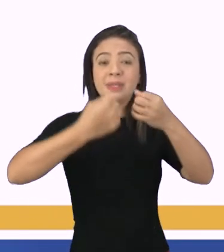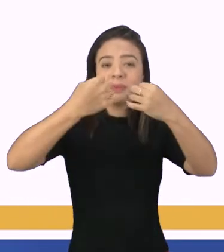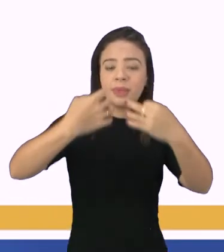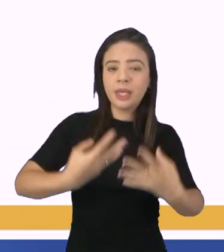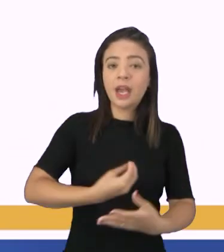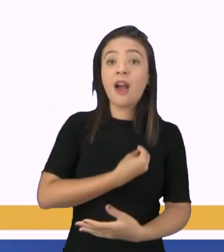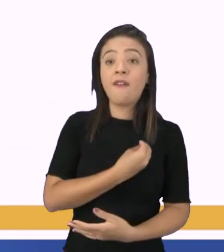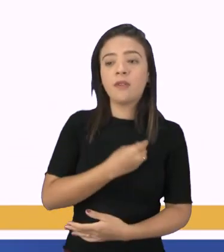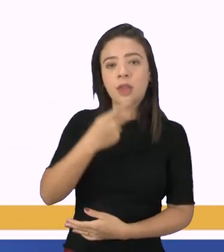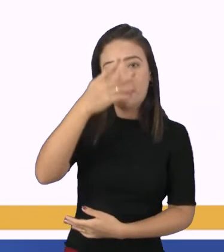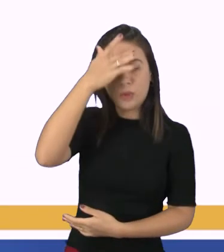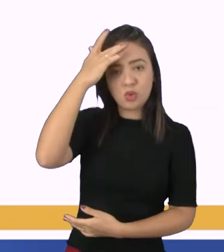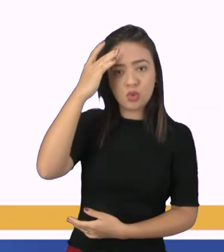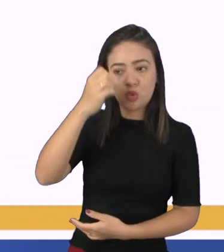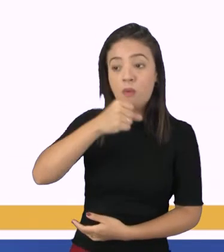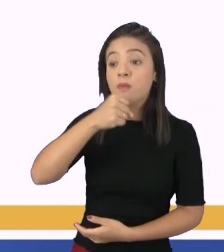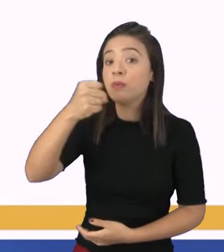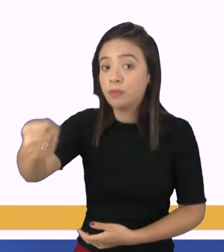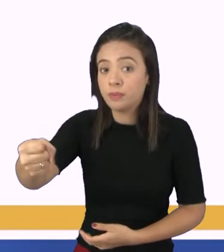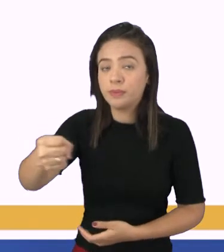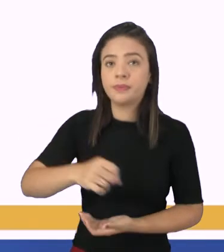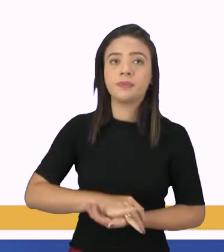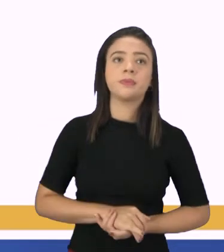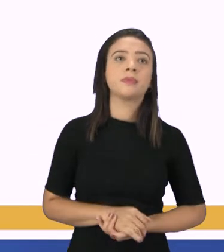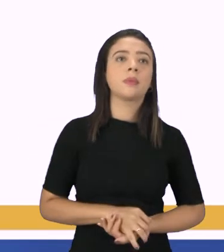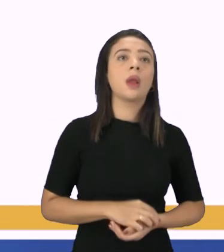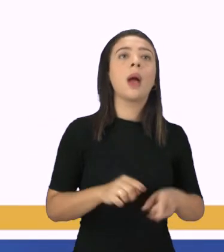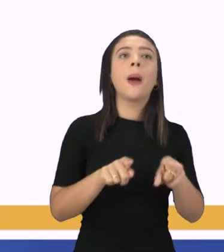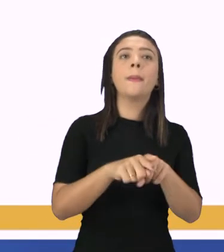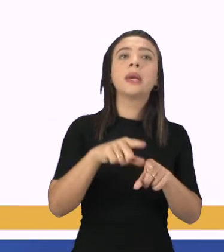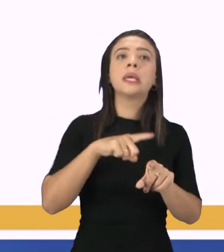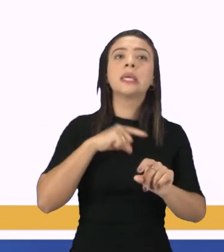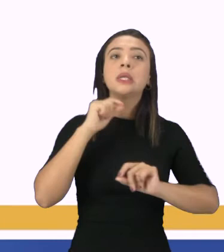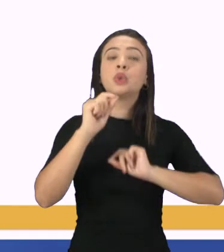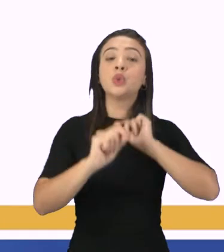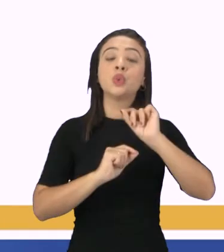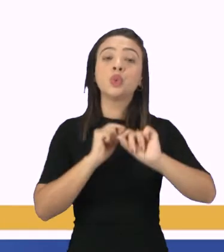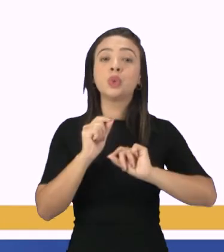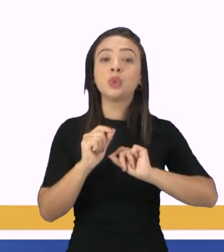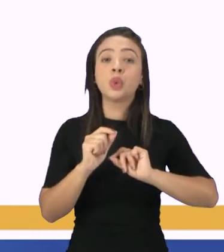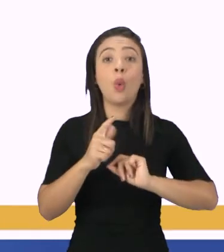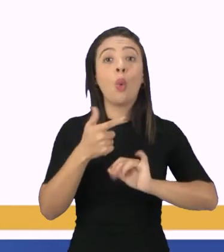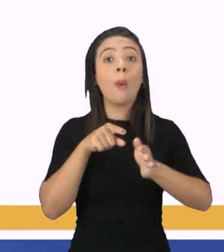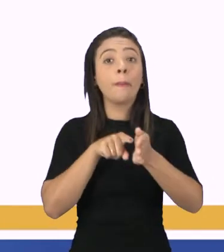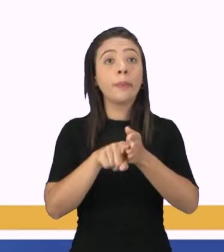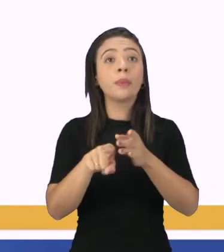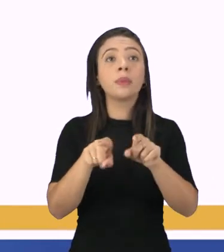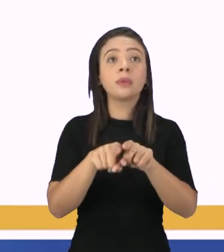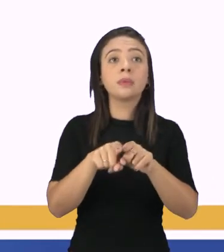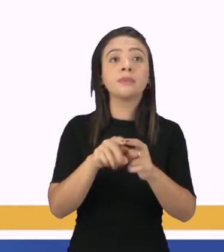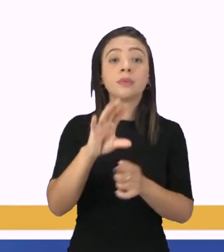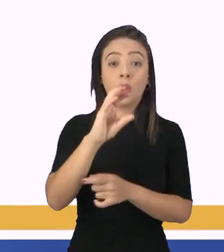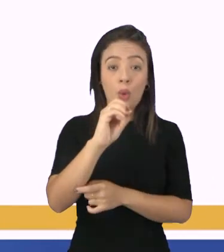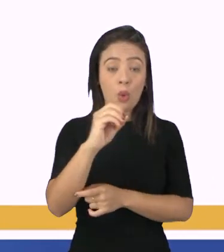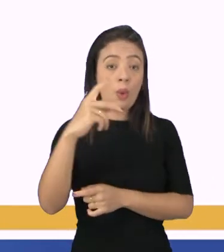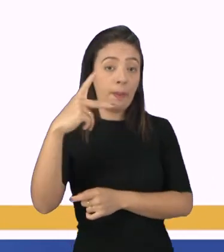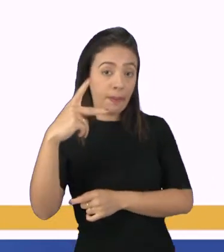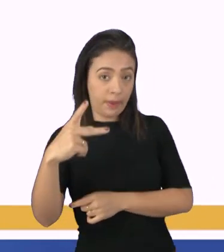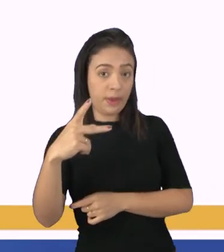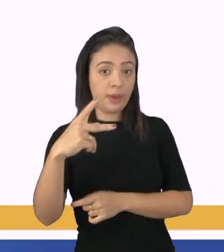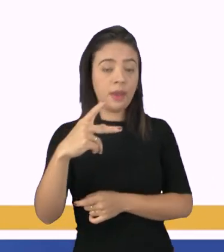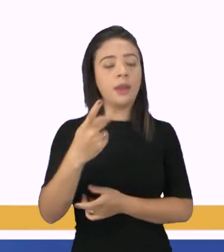entrevistado. Vamos seguindo. Aqui nós temos, outra pergunta. OP, que é o